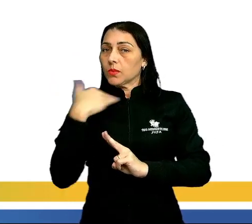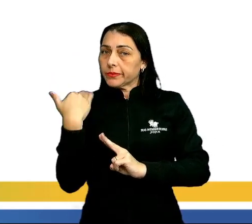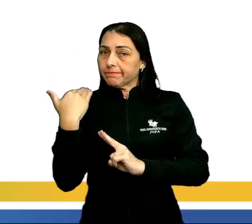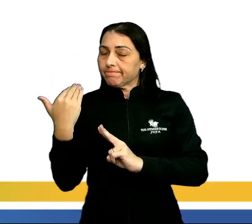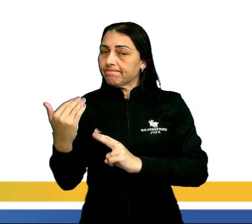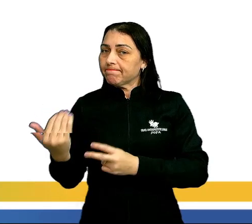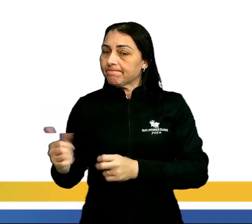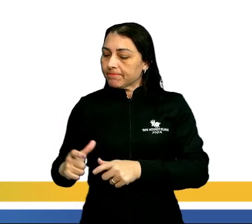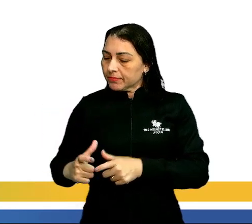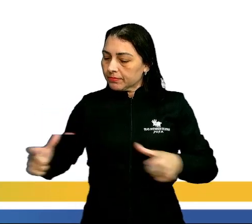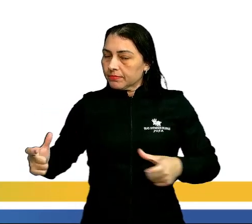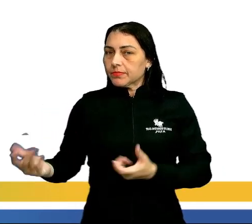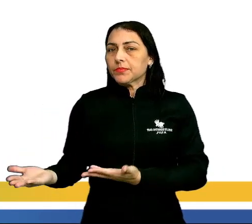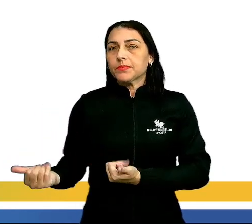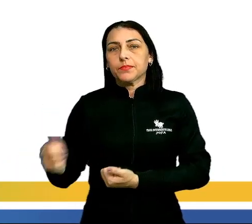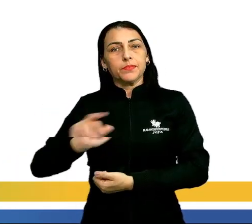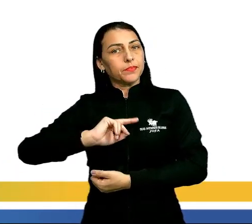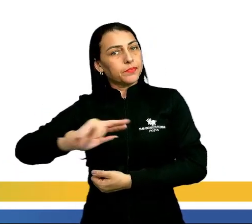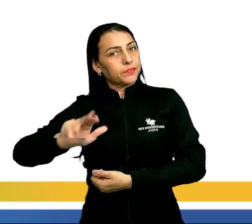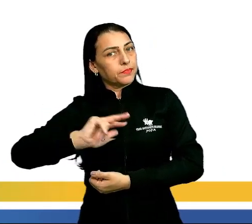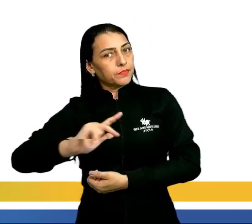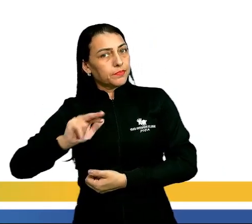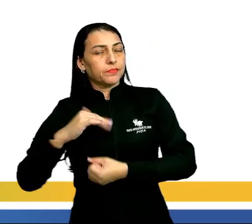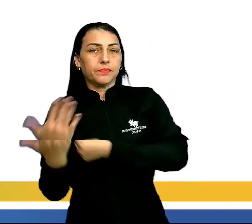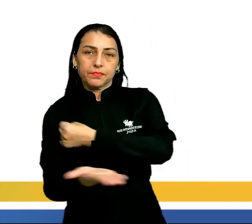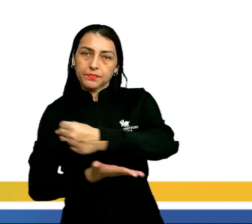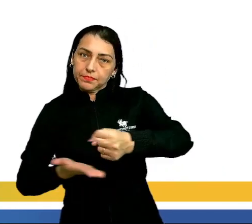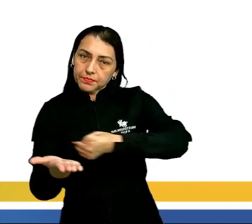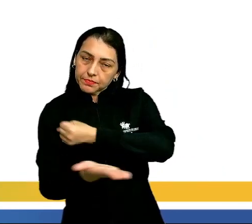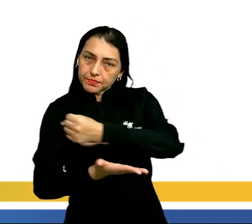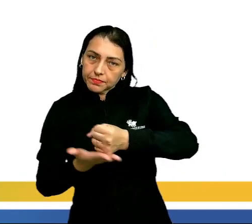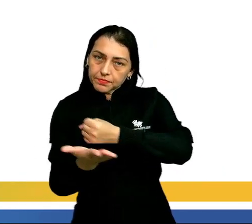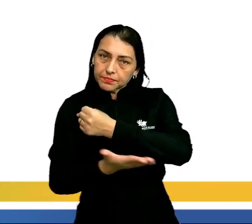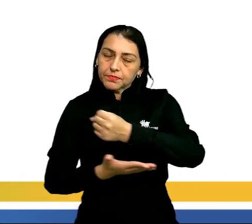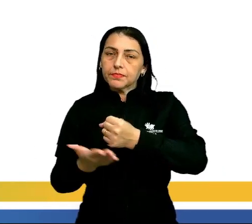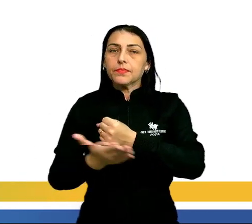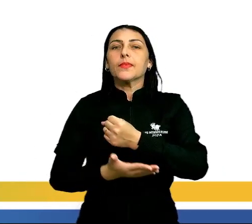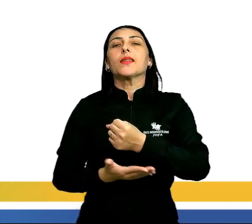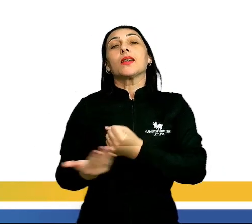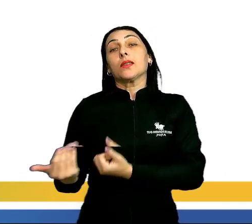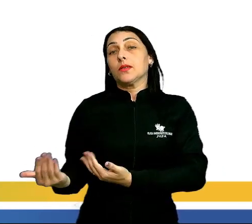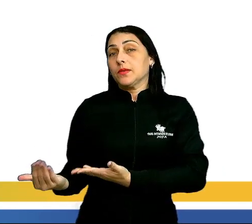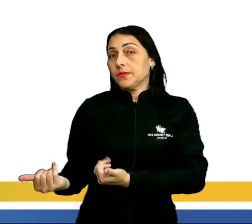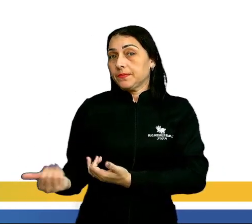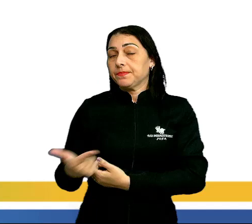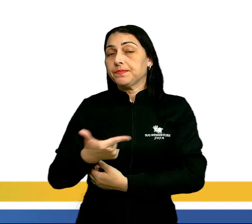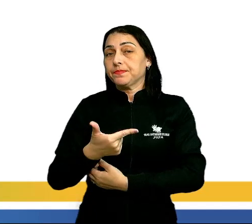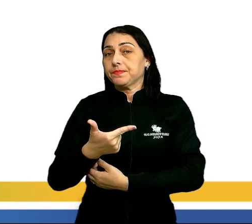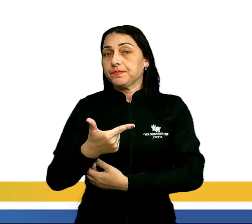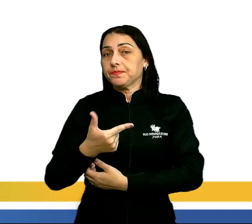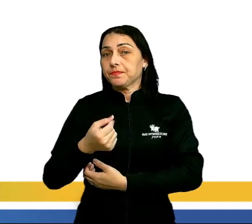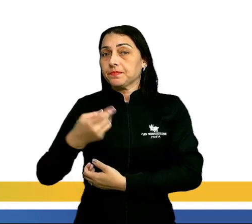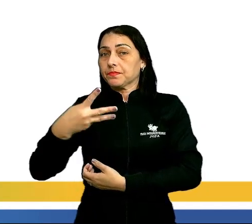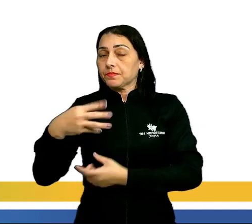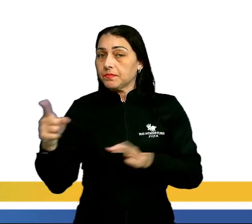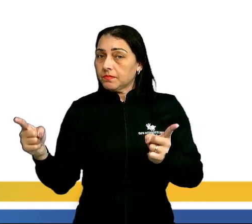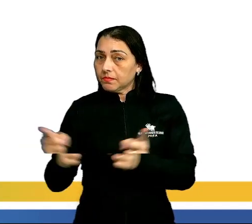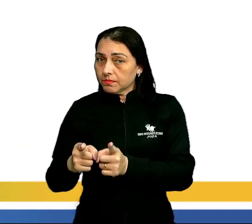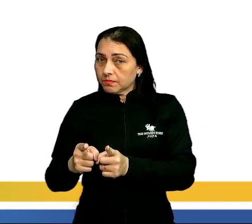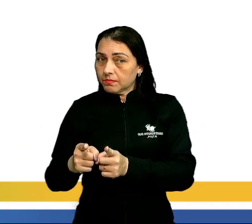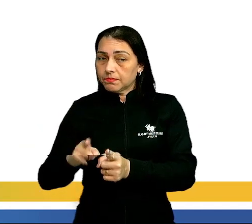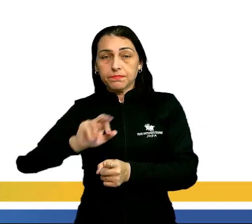gente observou. Muito pelo contrário, a base, que ele chama de faixa juvenil, em 2040 ela